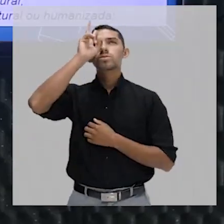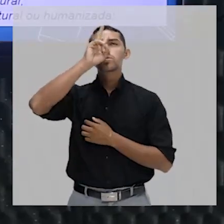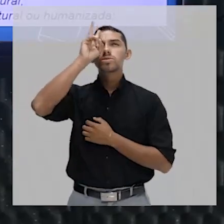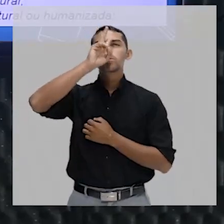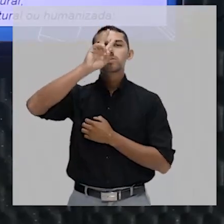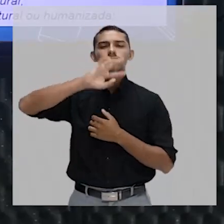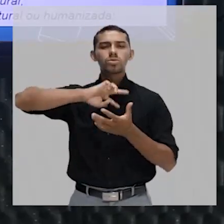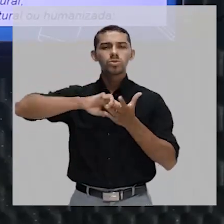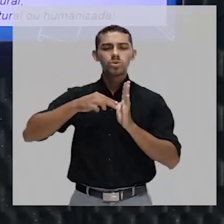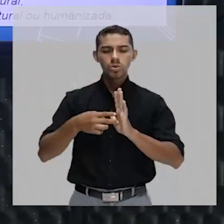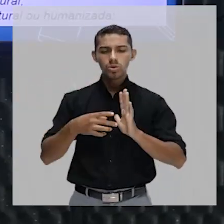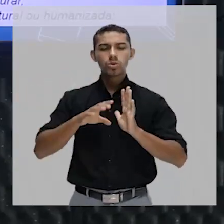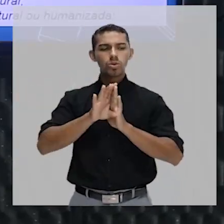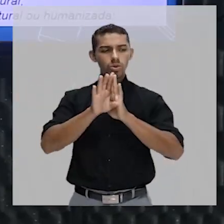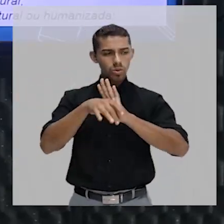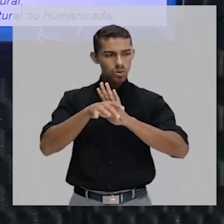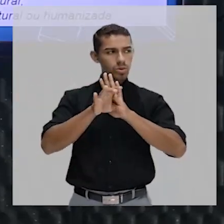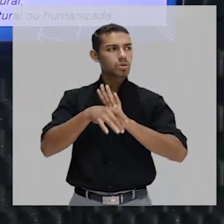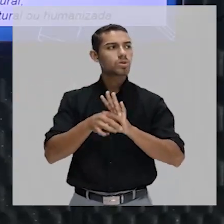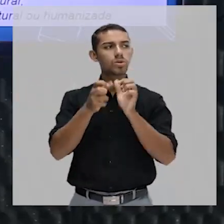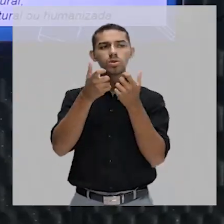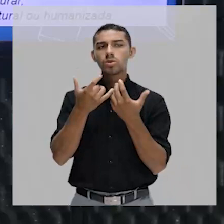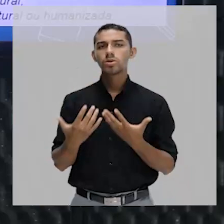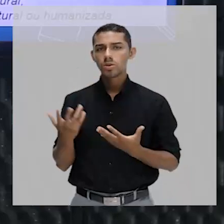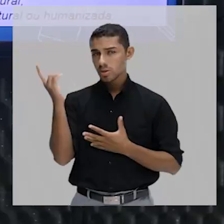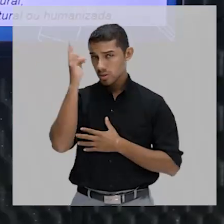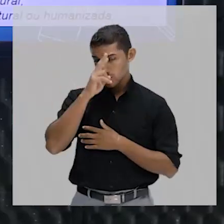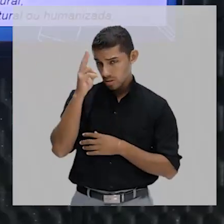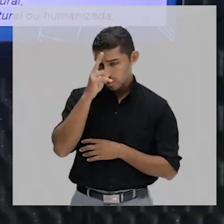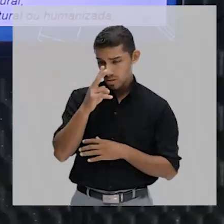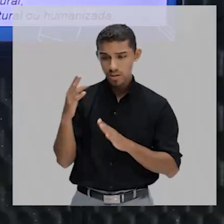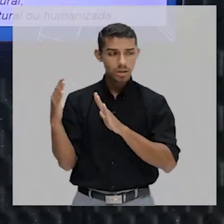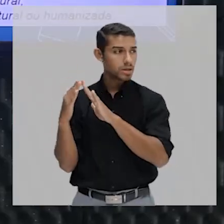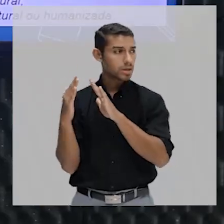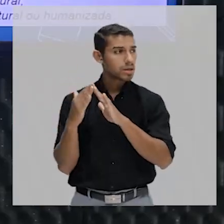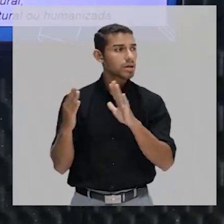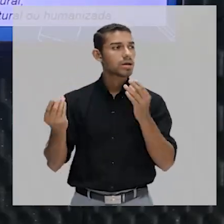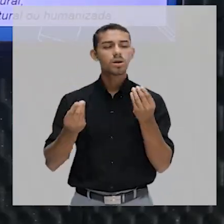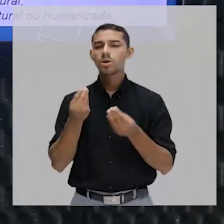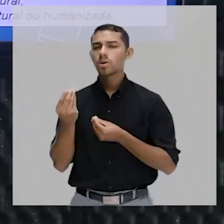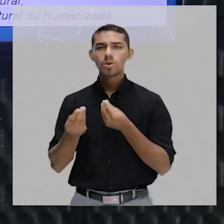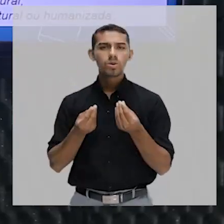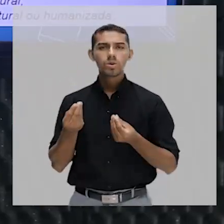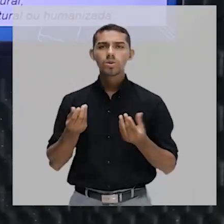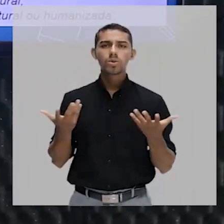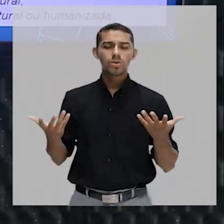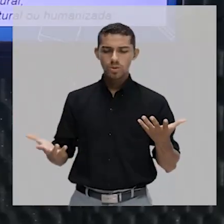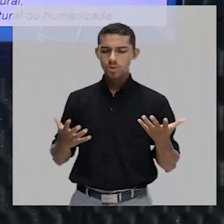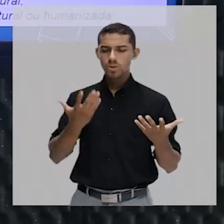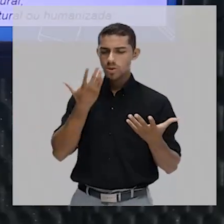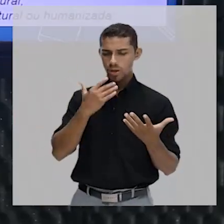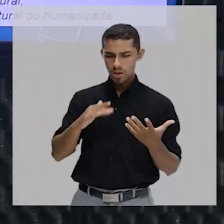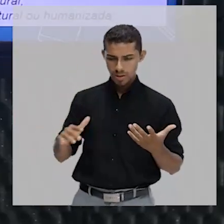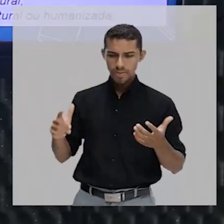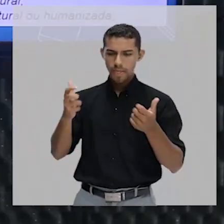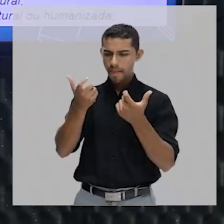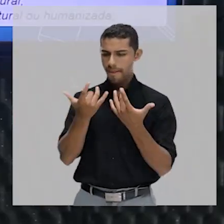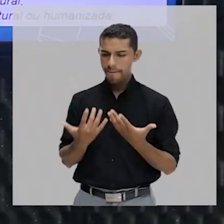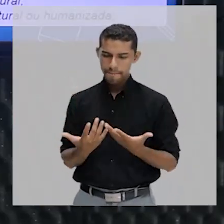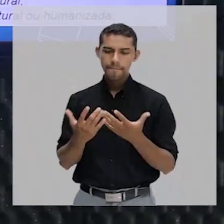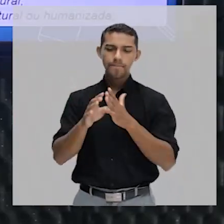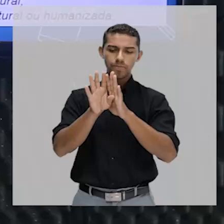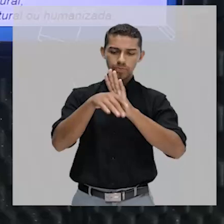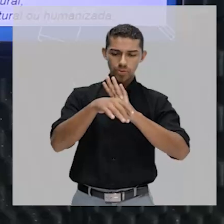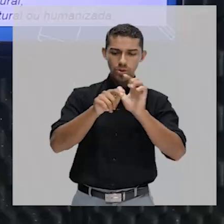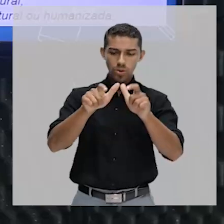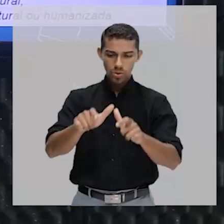aí um conceito, uma visão sobre a externa. Lembra da casa, lembra como era, né? Como foi a sua infância. Além depois a gente vai falar também do conceito